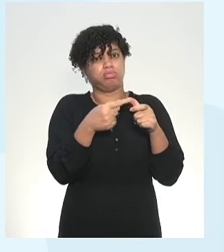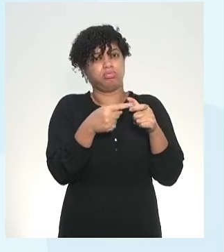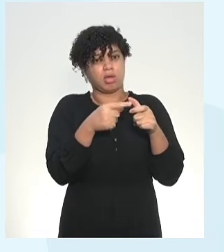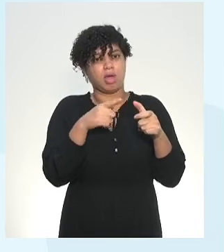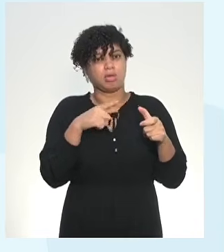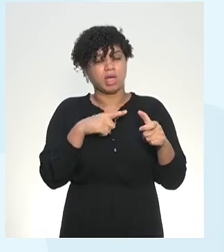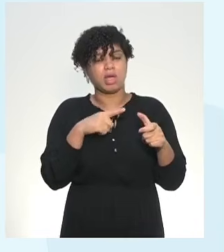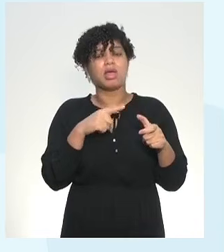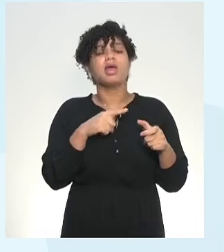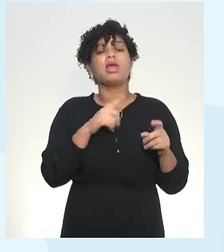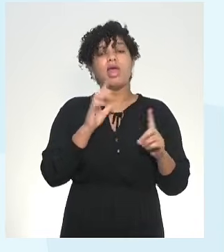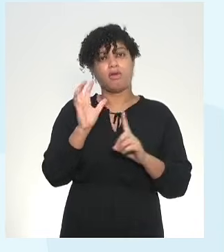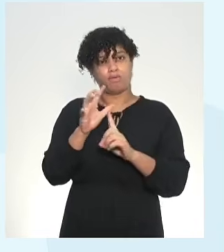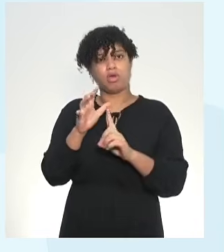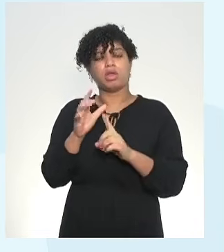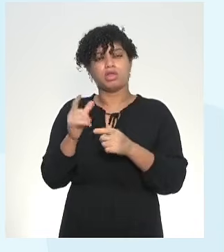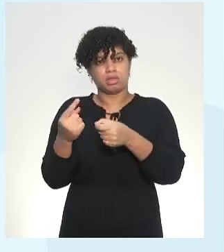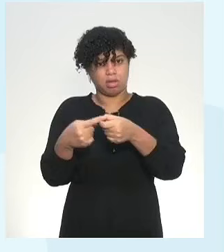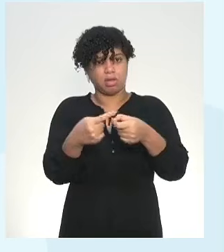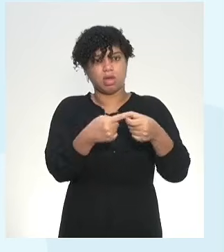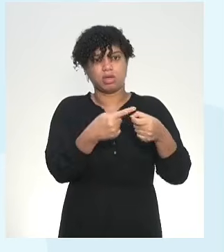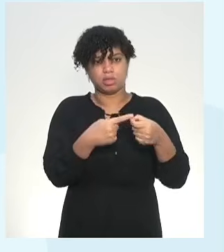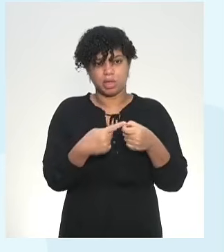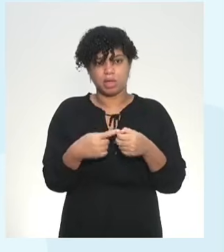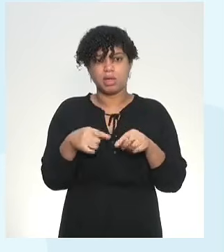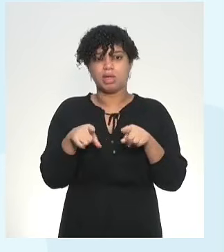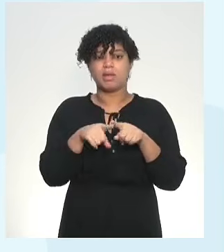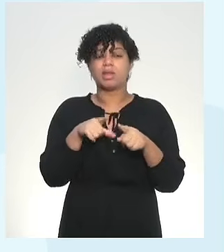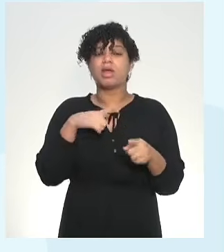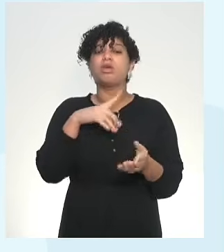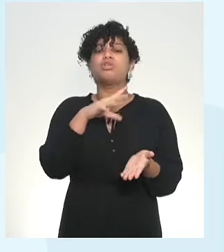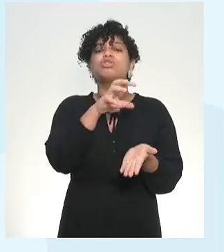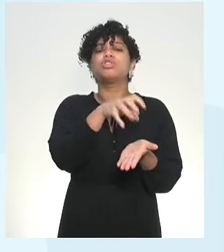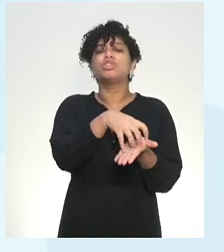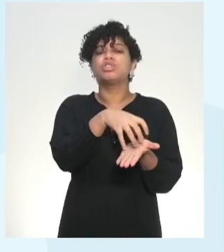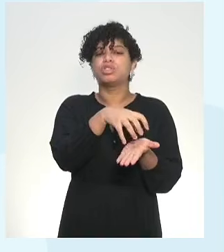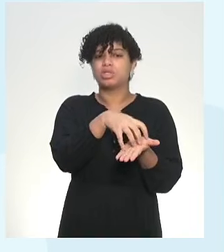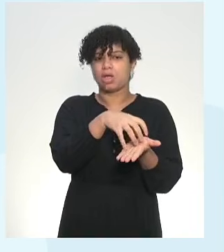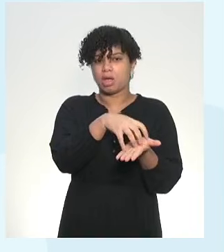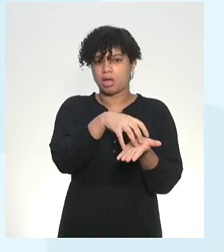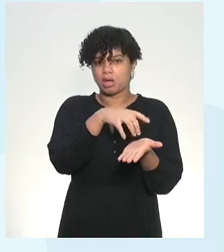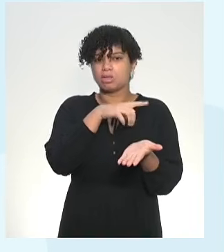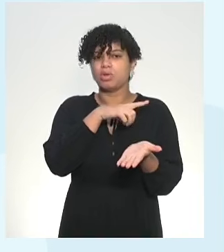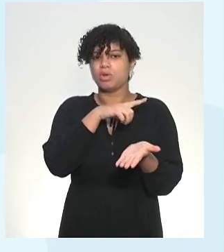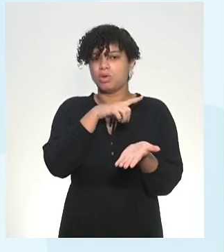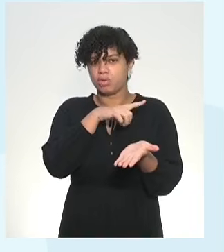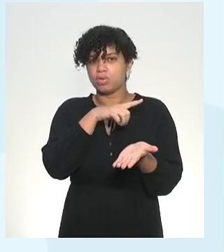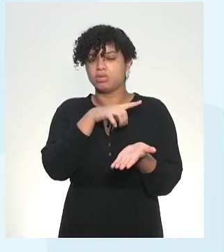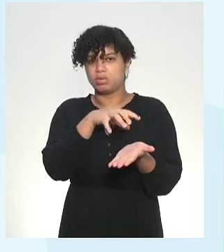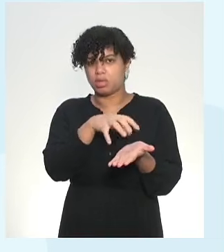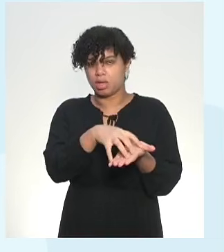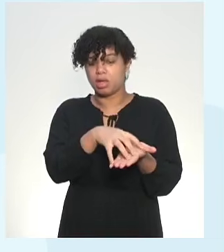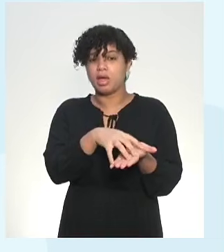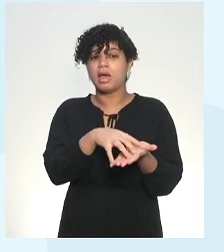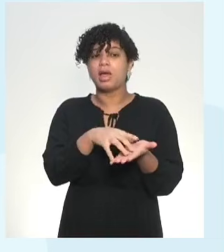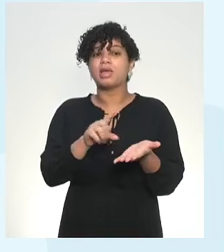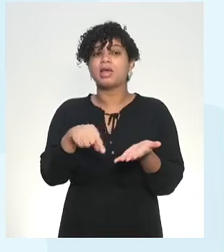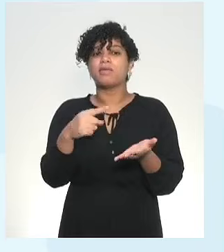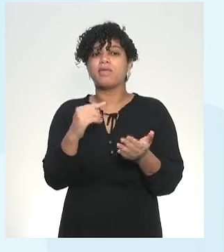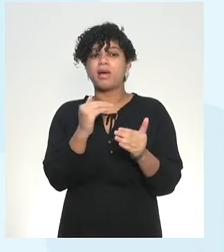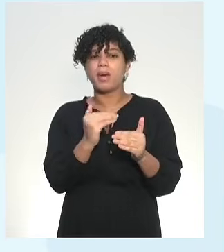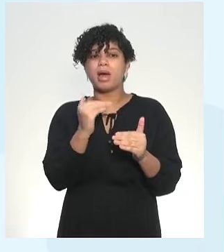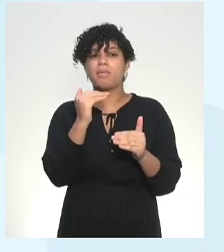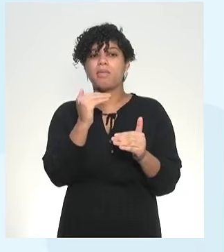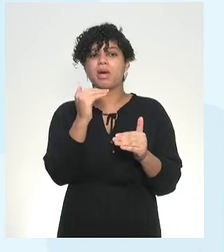influência nas cidades menores, né, o centro regional, que aí influencia as cidades menores também, e vai fazendo aí uma